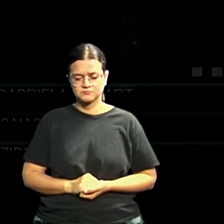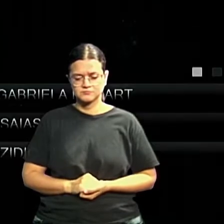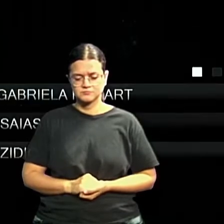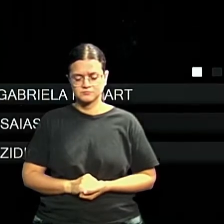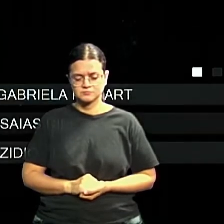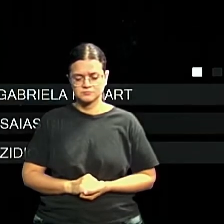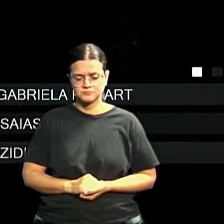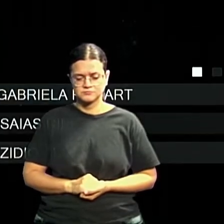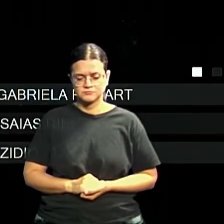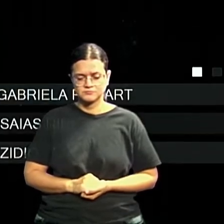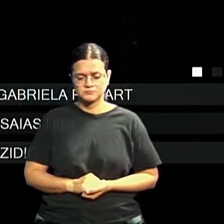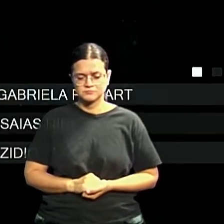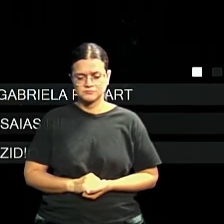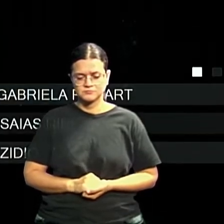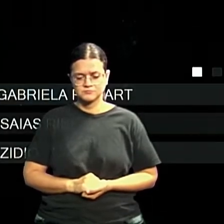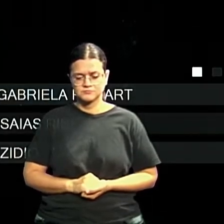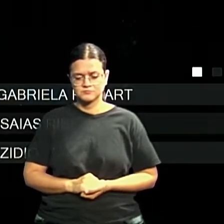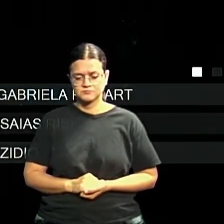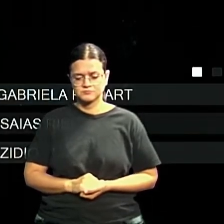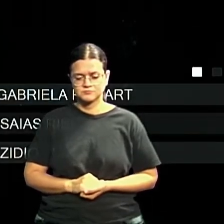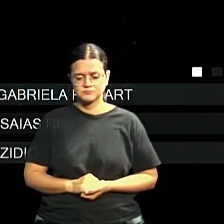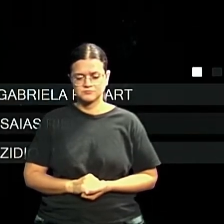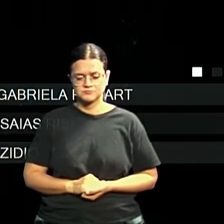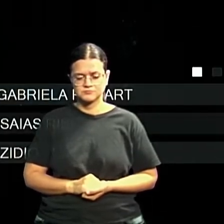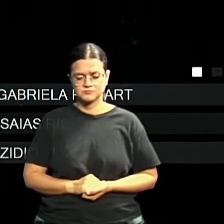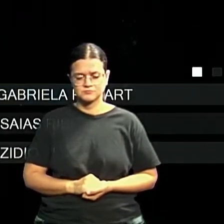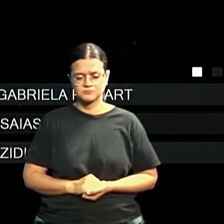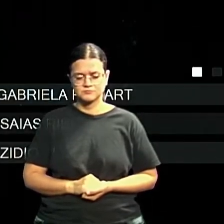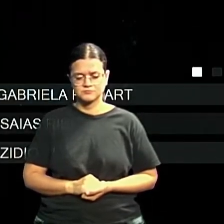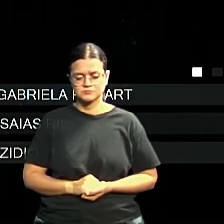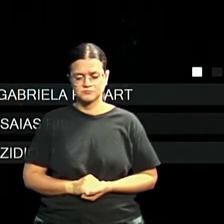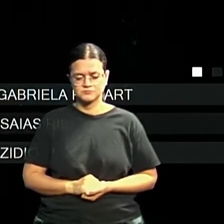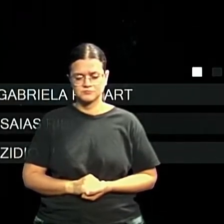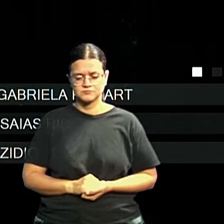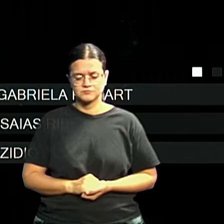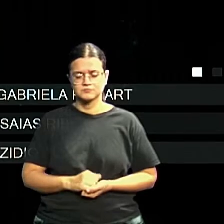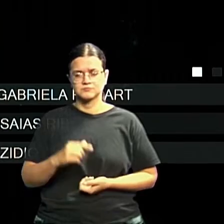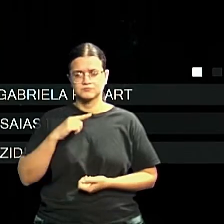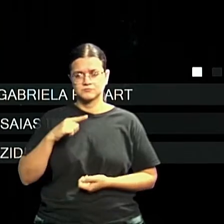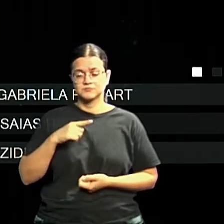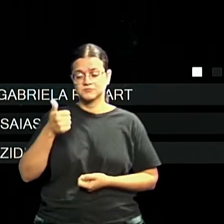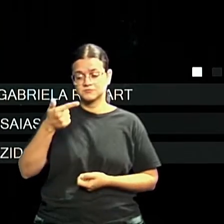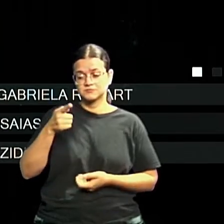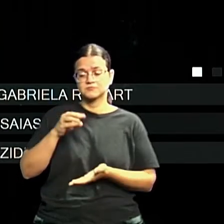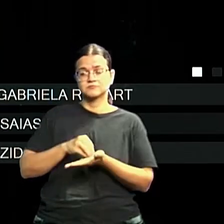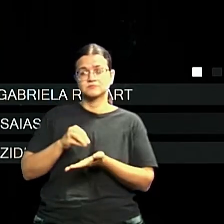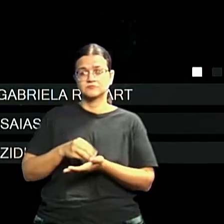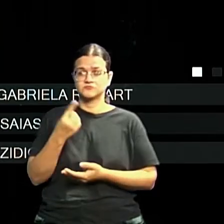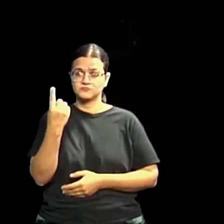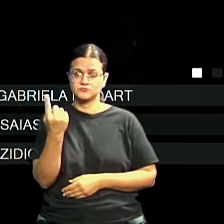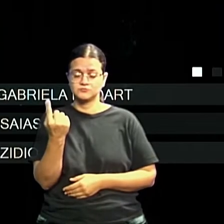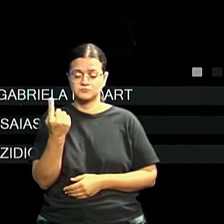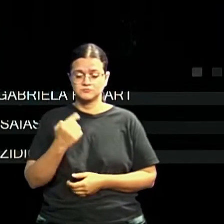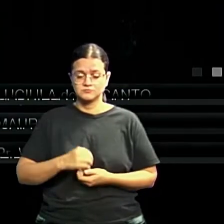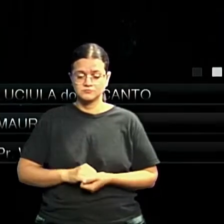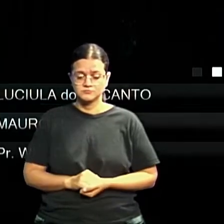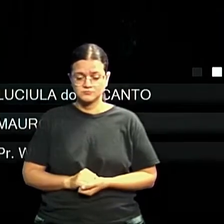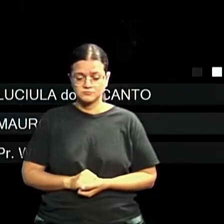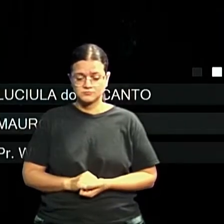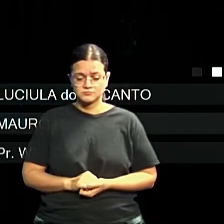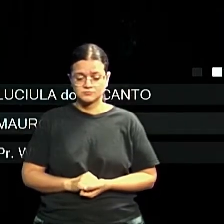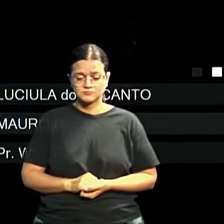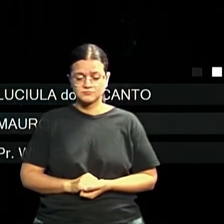Marlon declarou votos, sim, 15 com ele. Temos 17, faltando um para dar o coro.